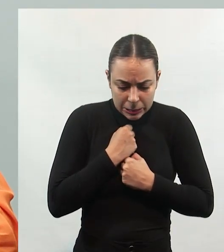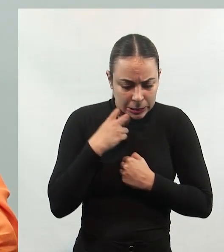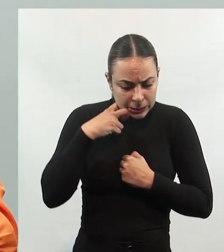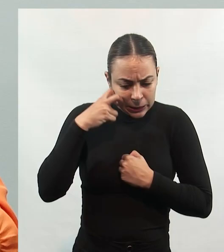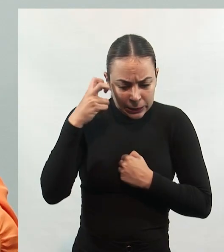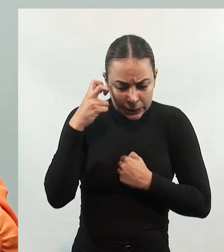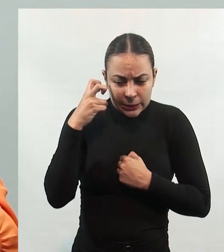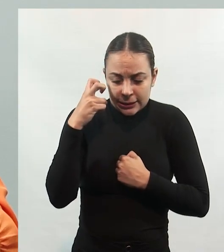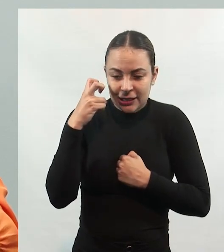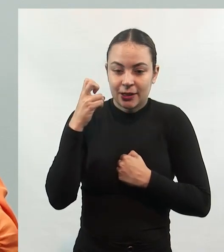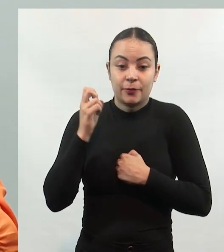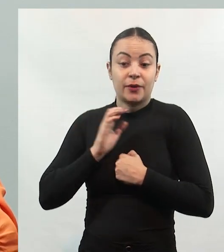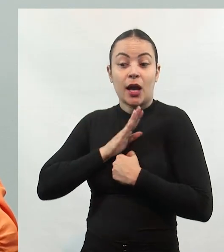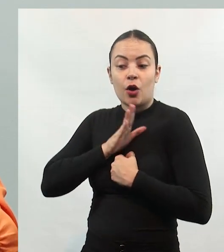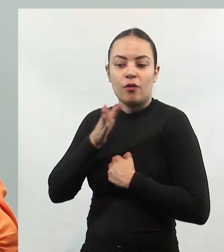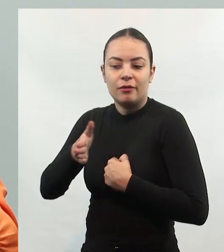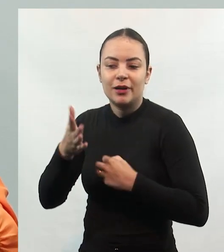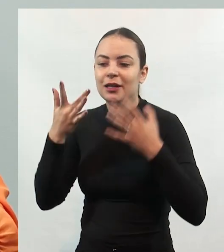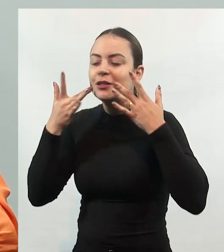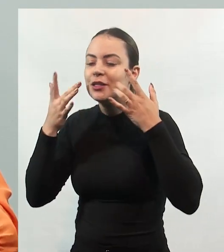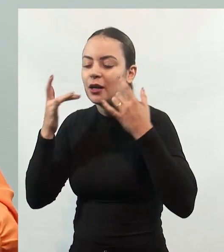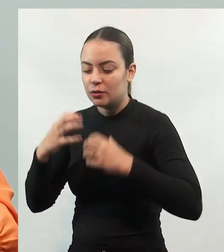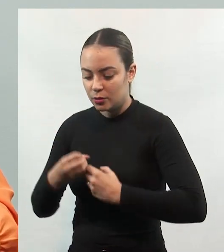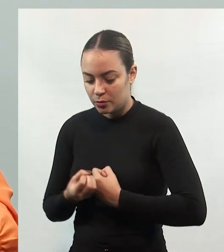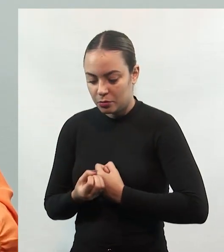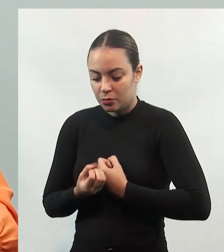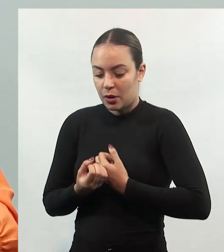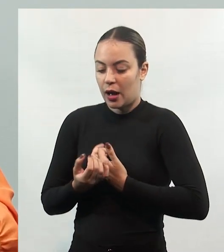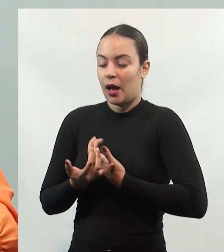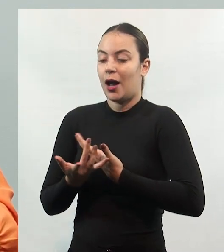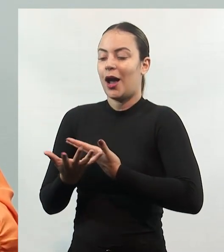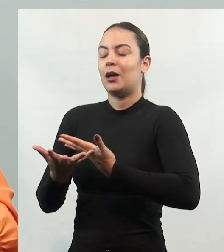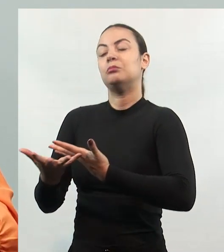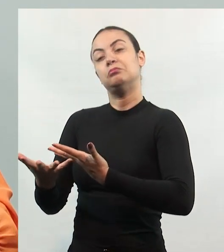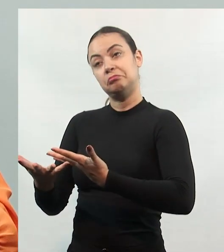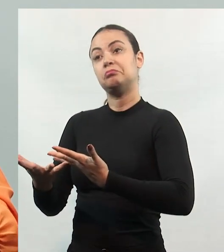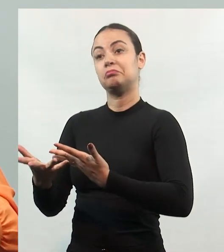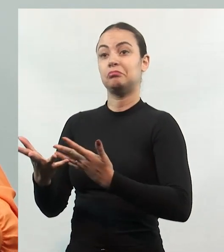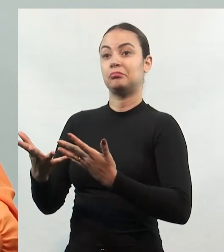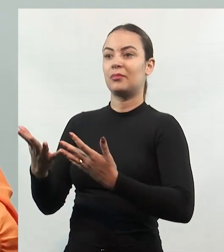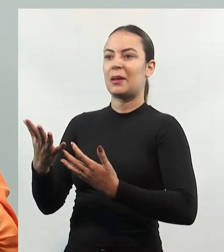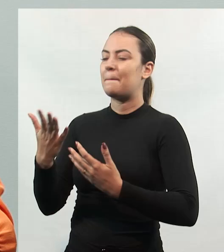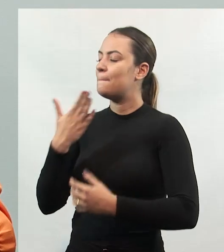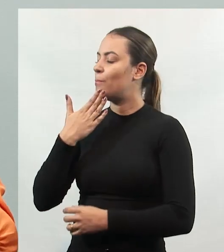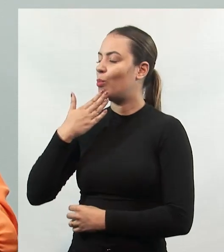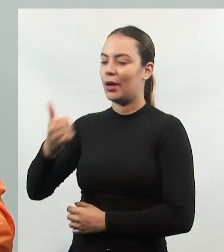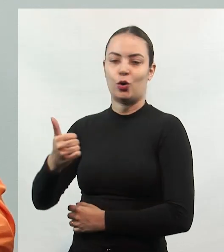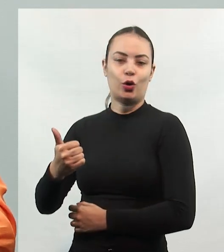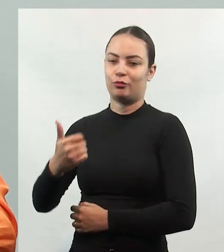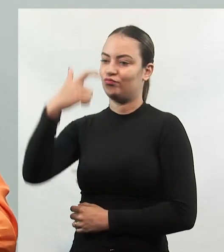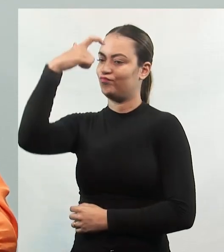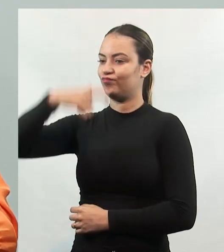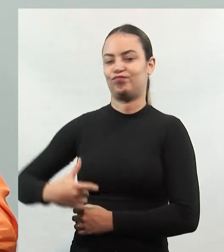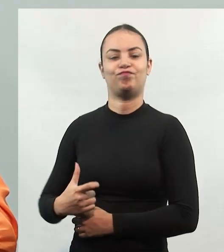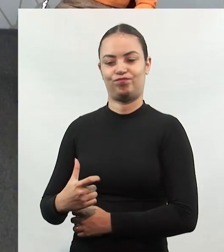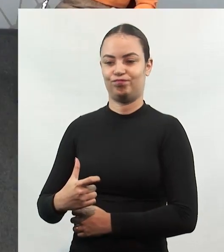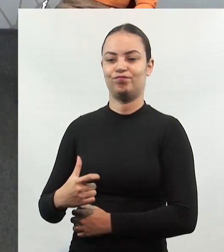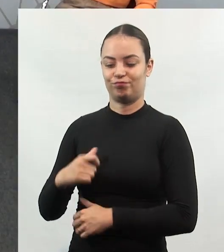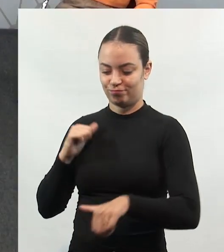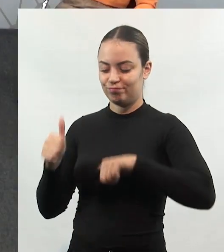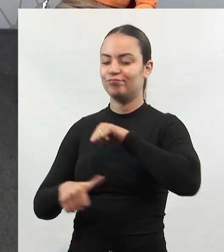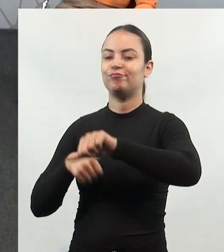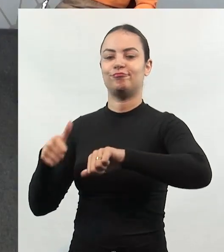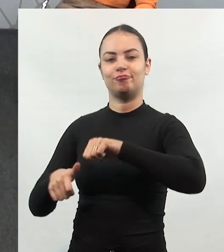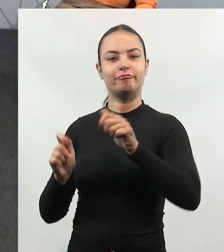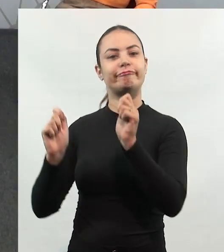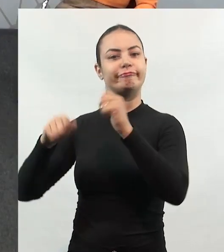mandei o link, não sei se ela está assistindo, a Ionira, que também foi aluna do Carmela e hoje é a diretora da Escola Carmela Dutra. Bacana